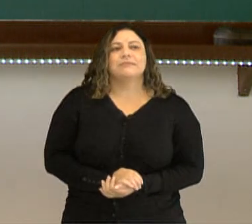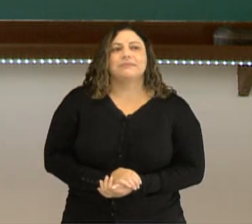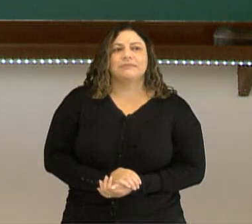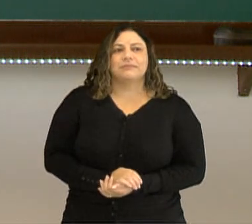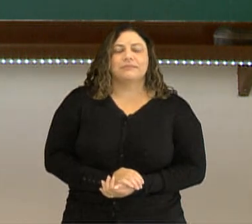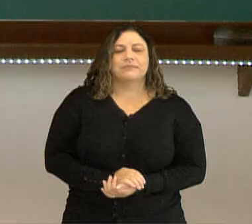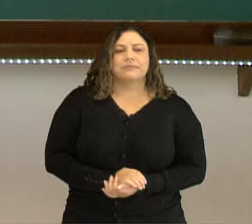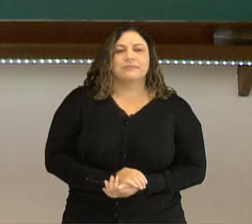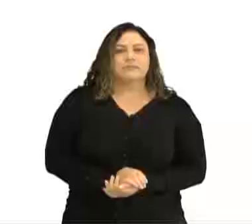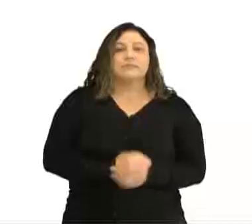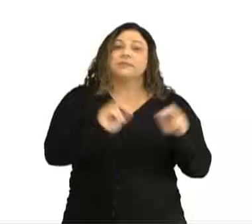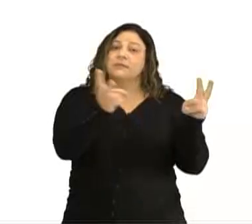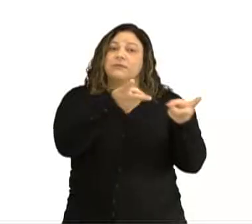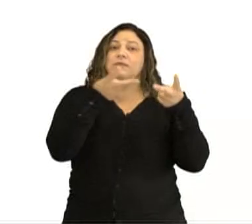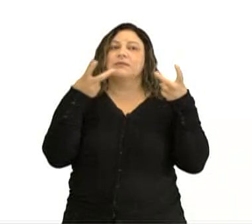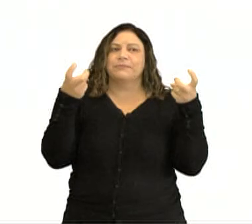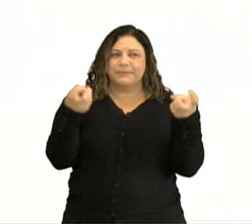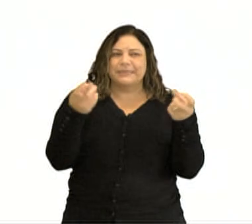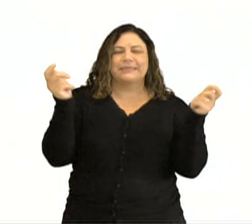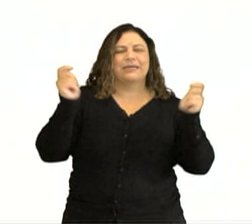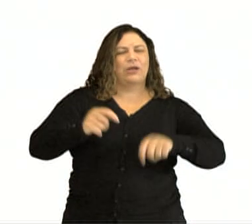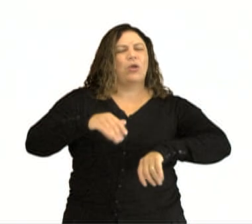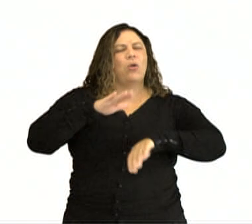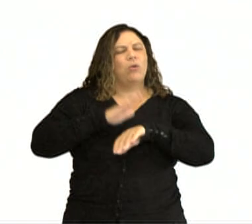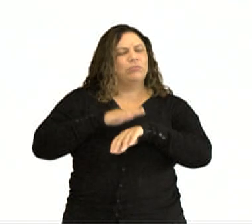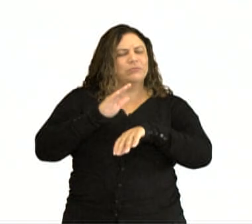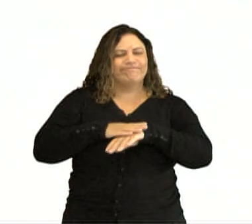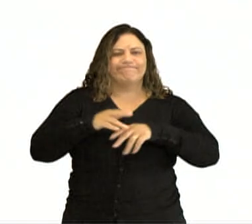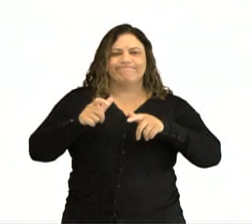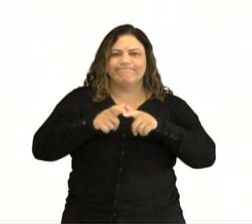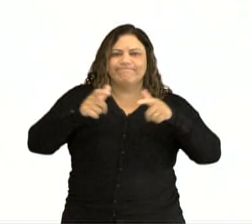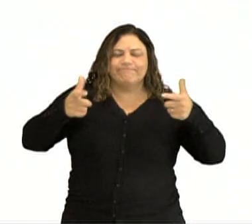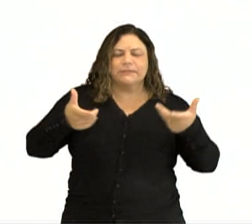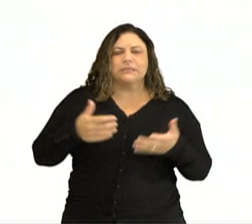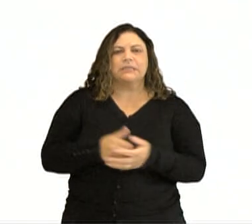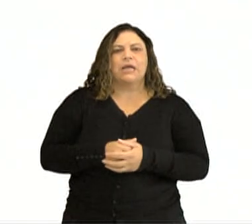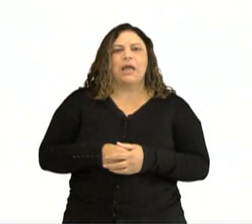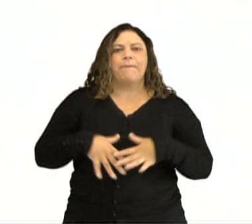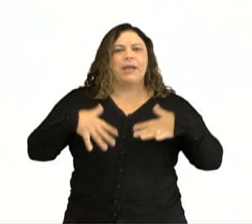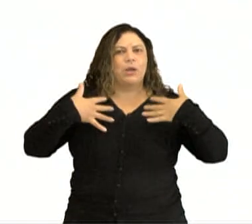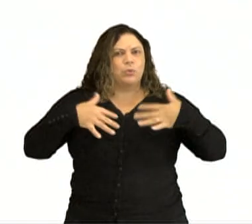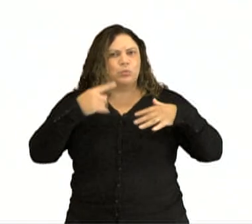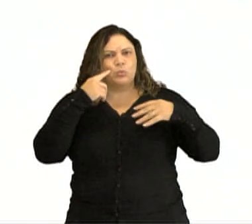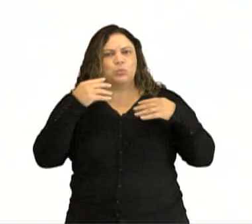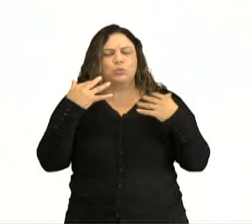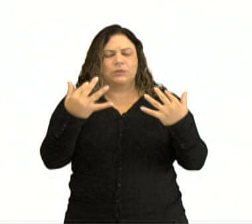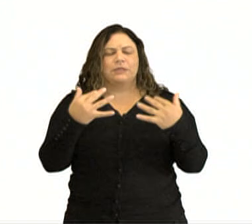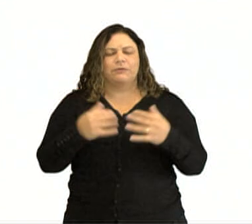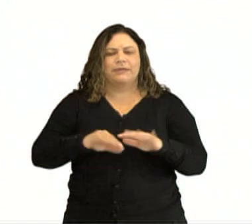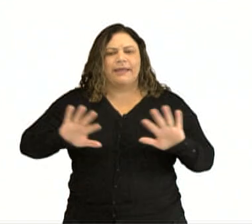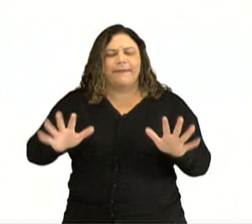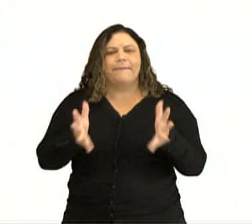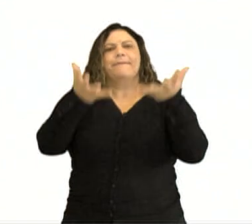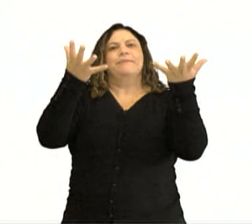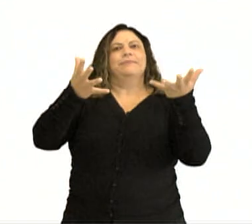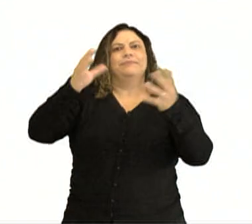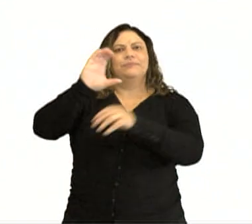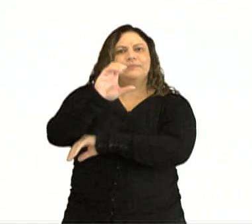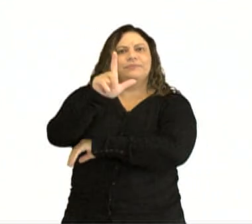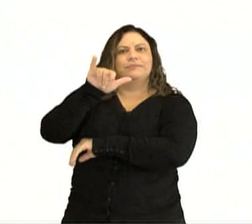nessa perspectiva, o momento de maior tensão da narrativa é chamado clímax, né,